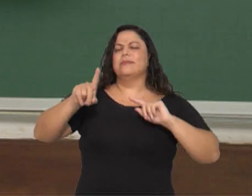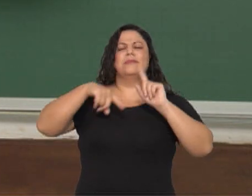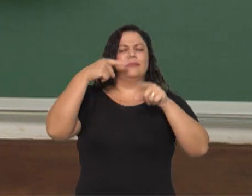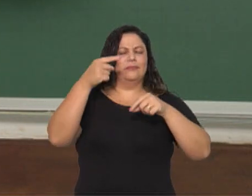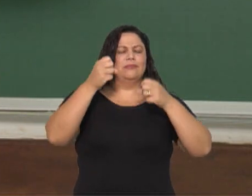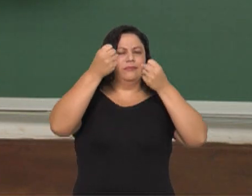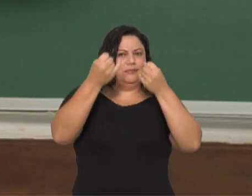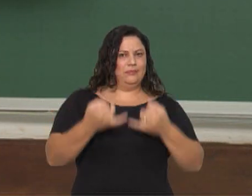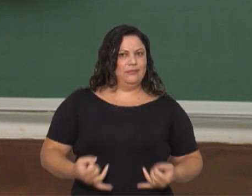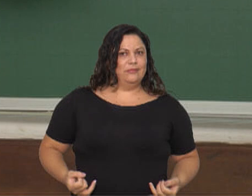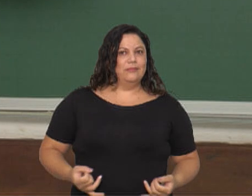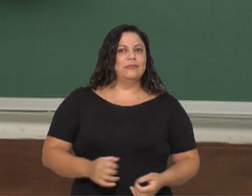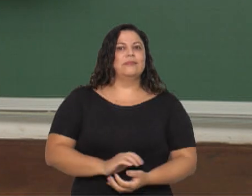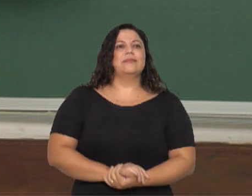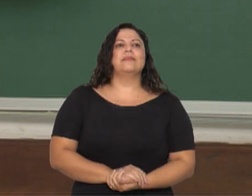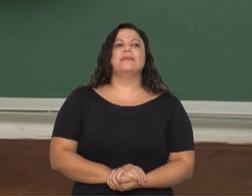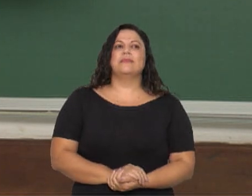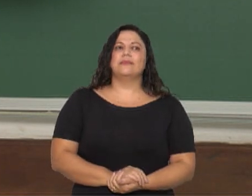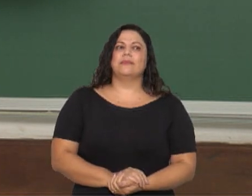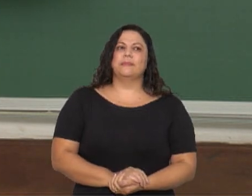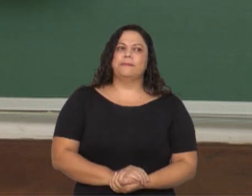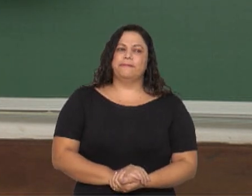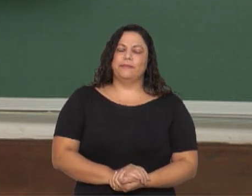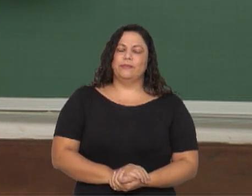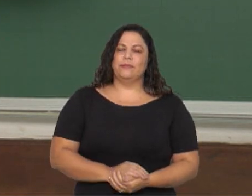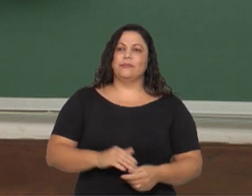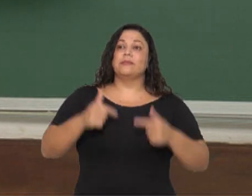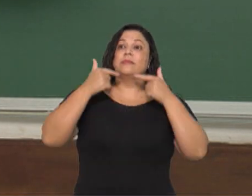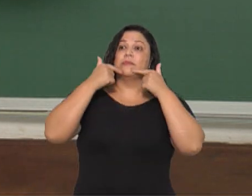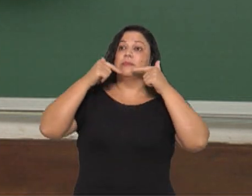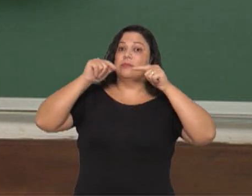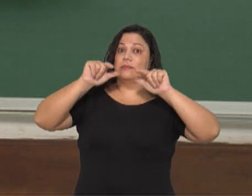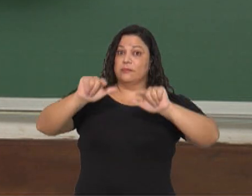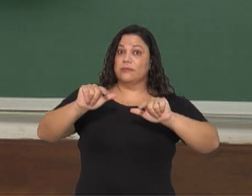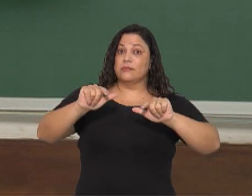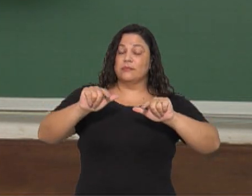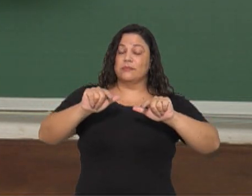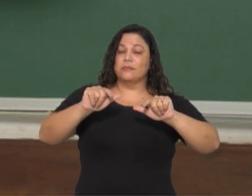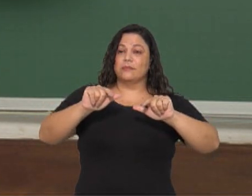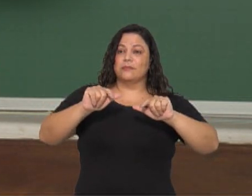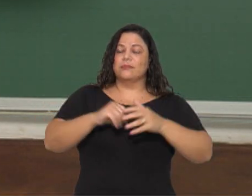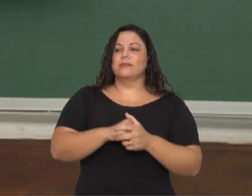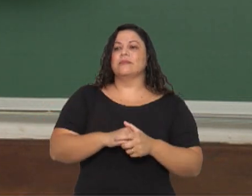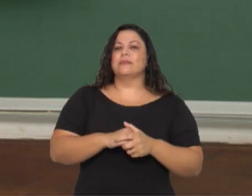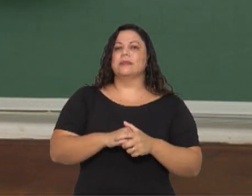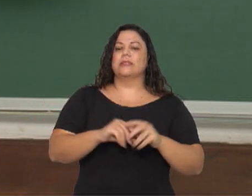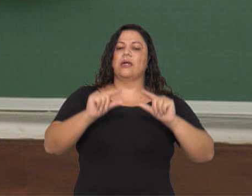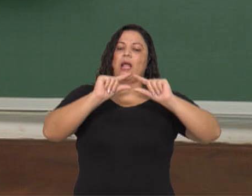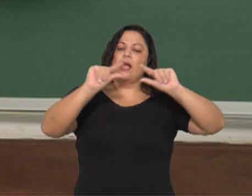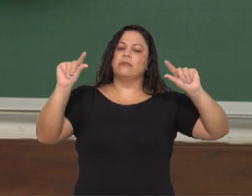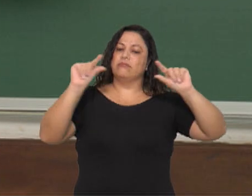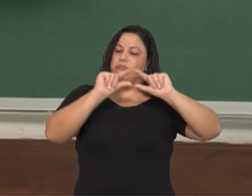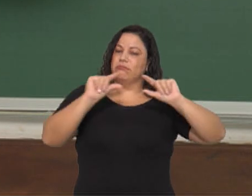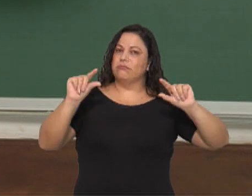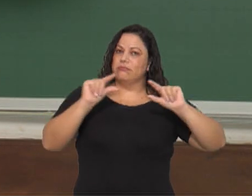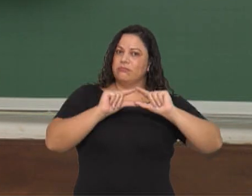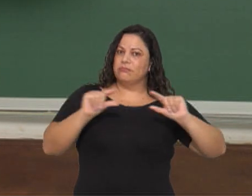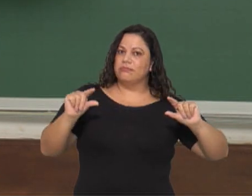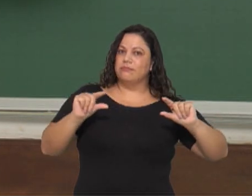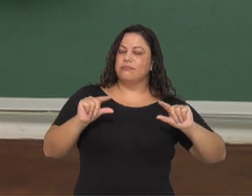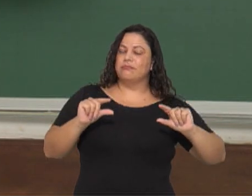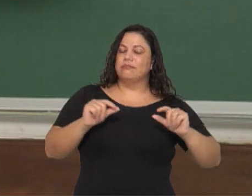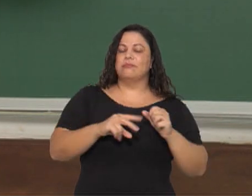na sequência. Na parte de língua, aún seguimos com as orações condicionais, pero